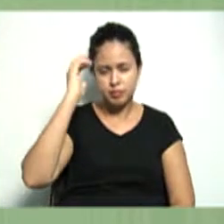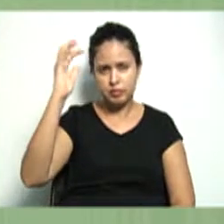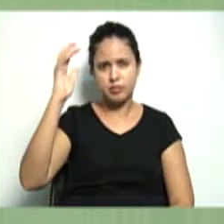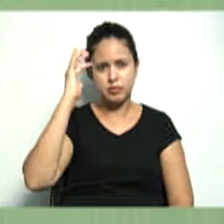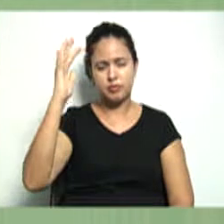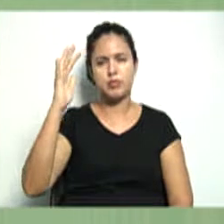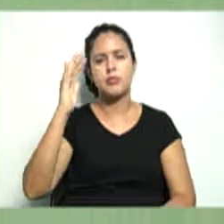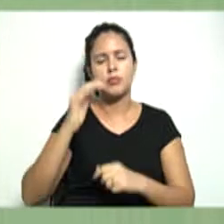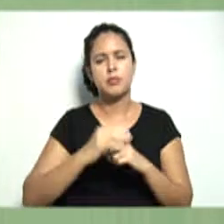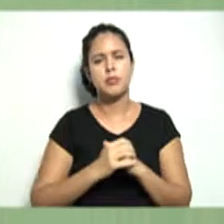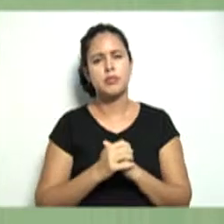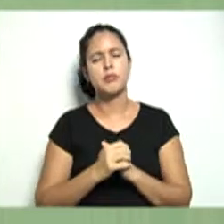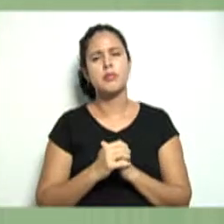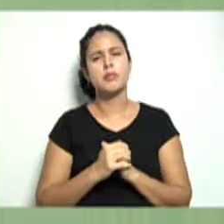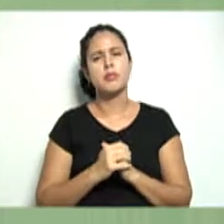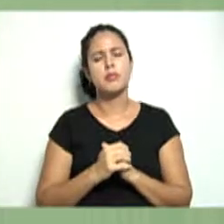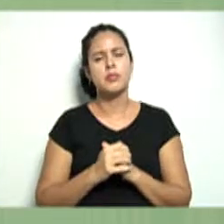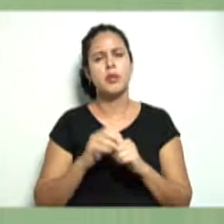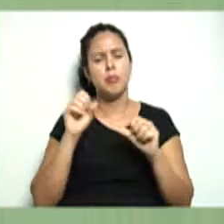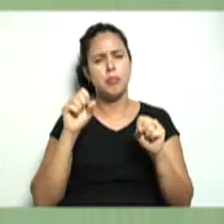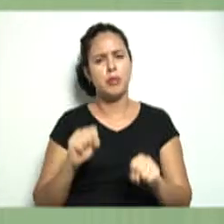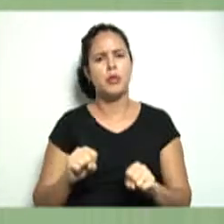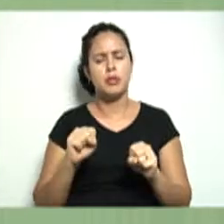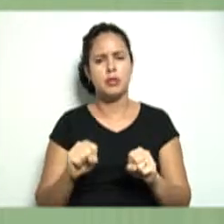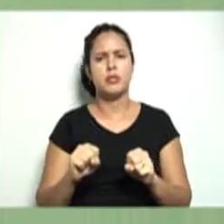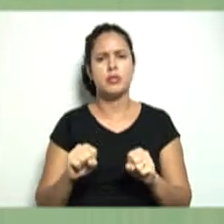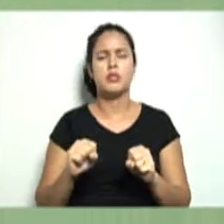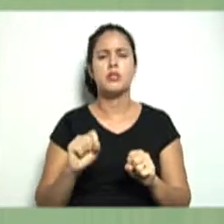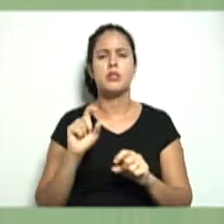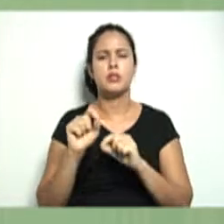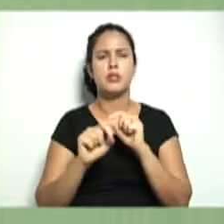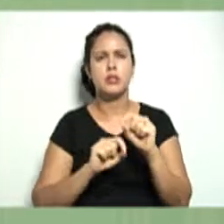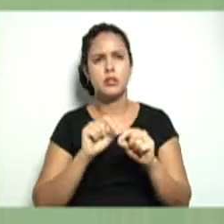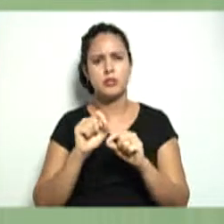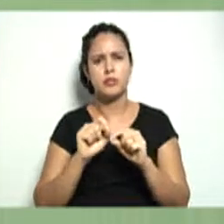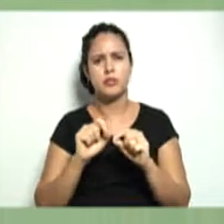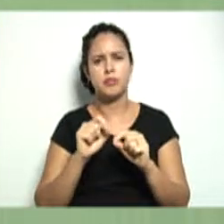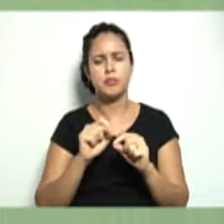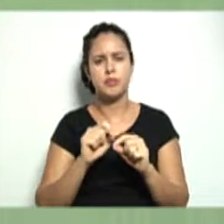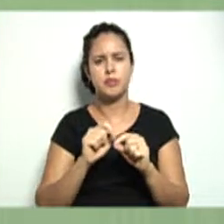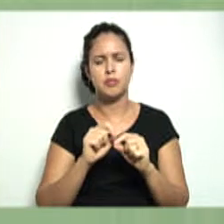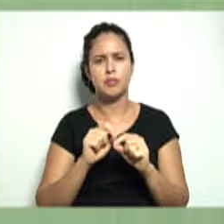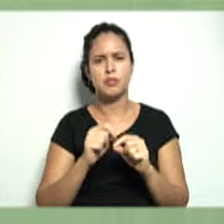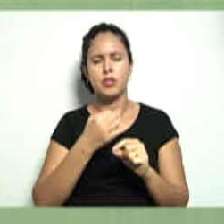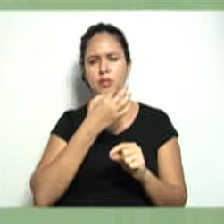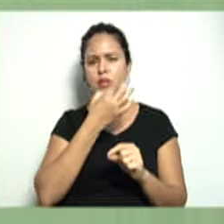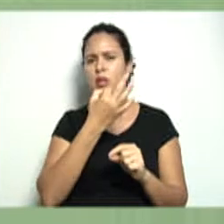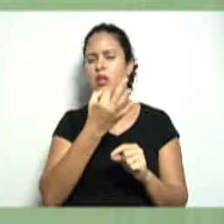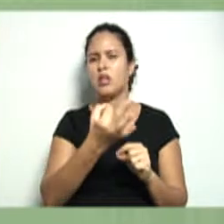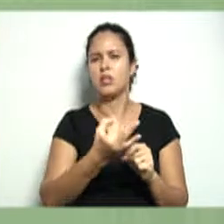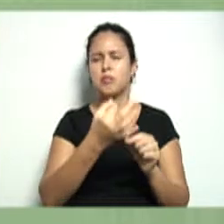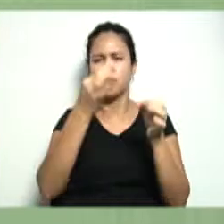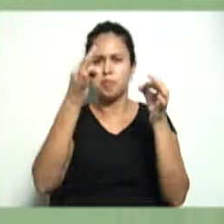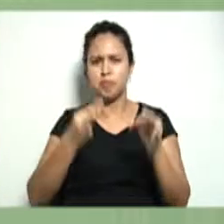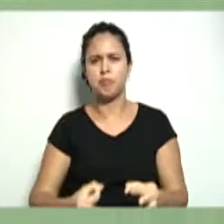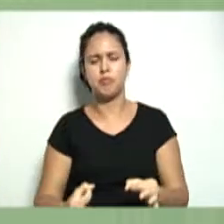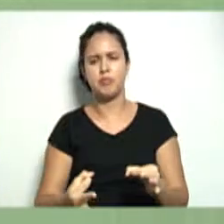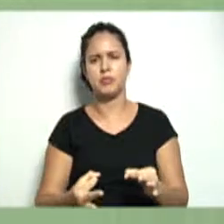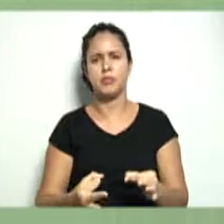Sobre trabalho intelectual, podemos o quê? Podemos afirmar que